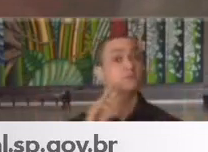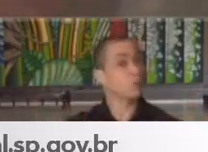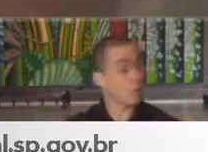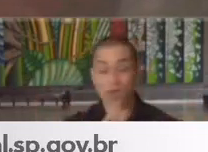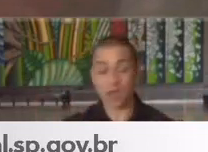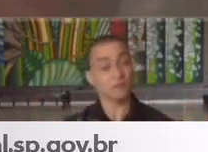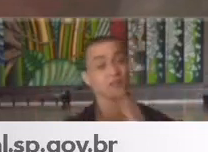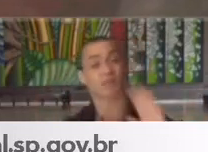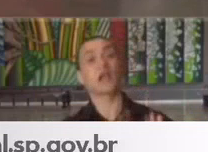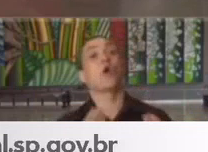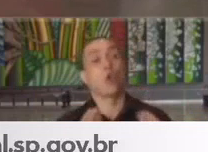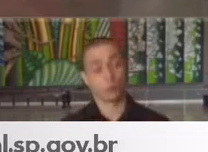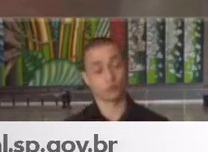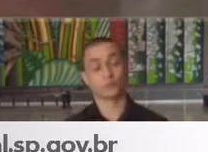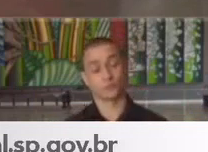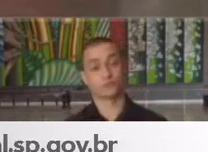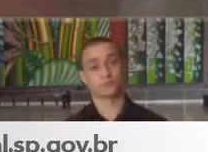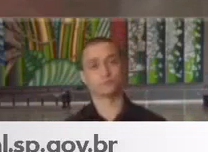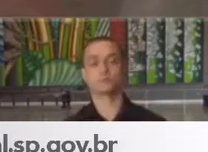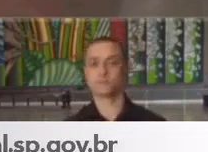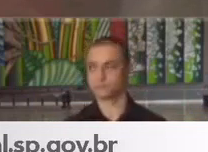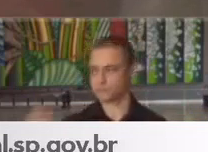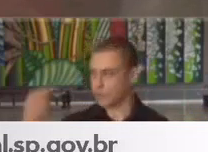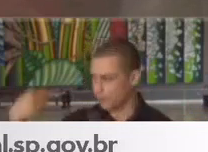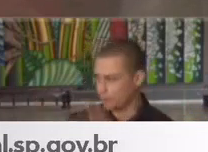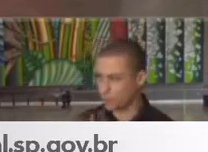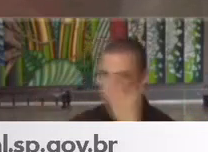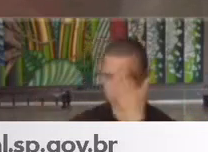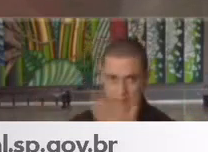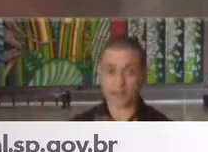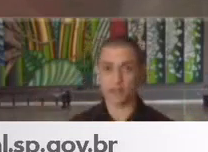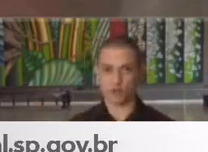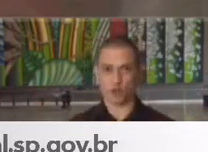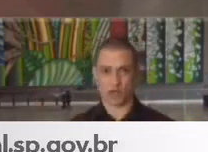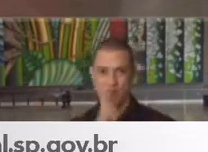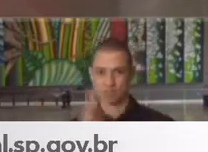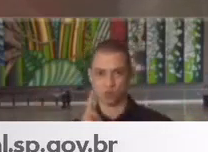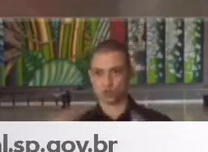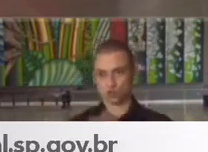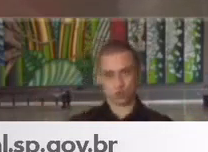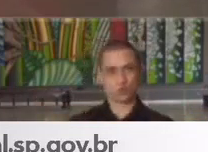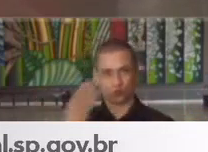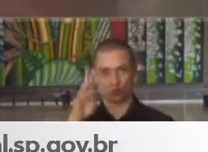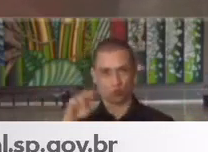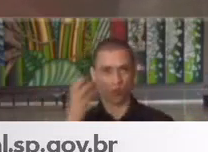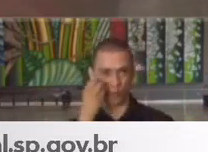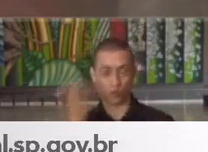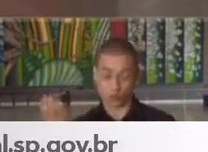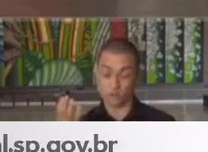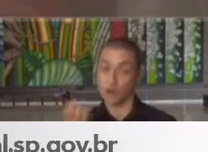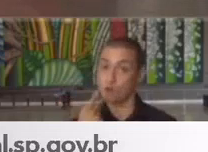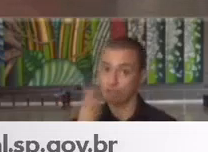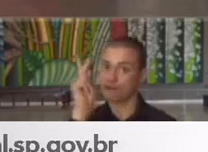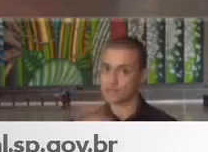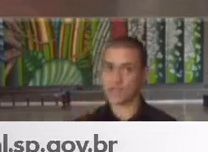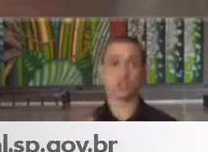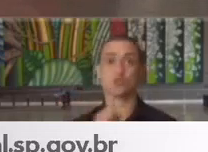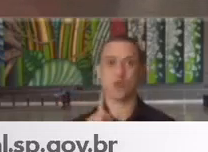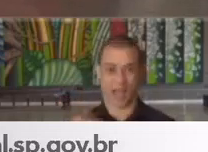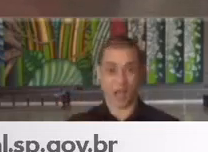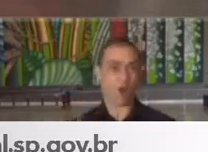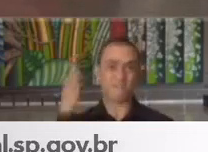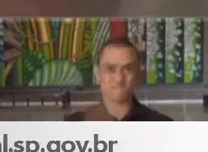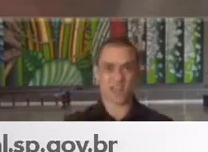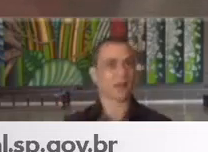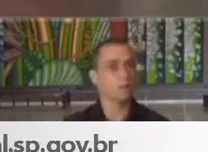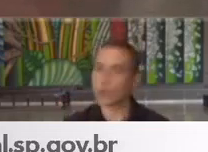de não ir ao trabalho? Obrigada. Obrigado pela pergunta. Carla, vou dividir a resposta com o prefeito Bruno Covas. De fato, não são férias, nós não estamos de